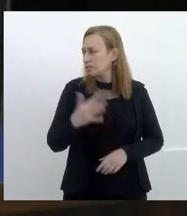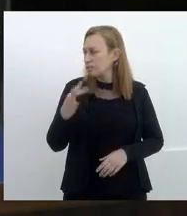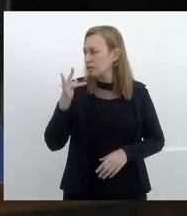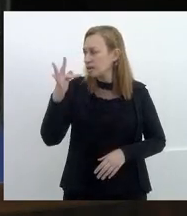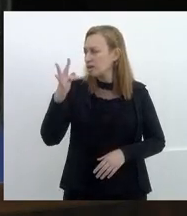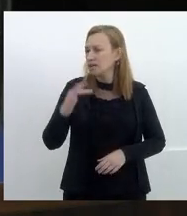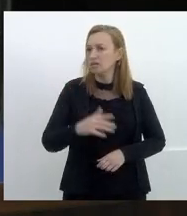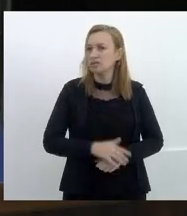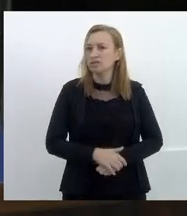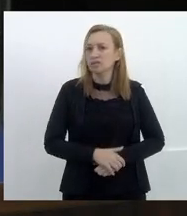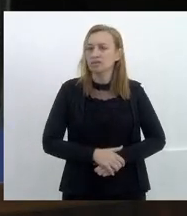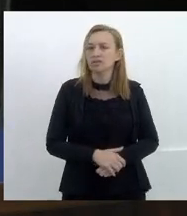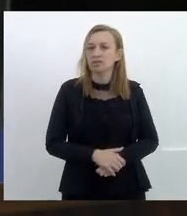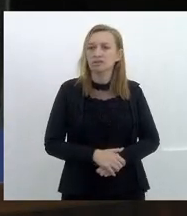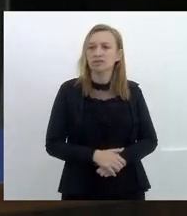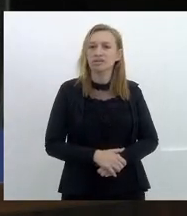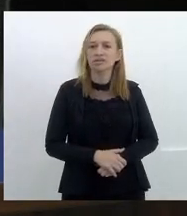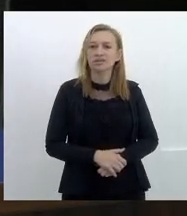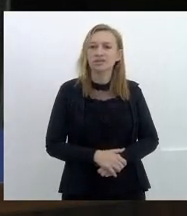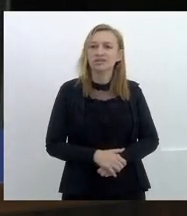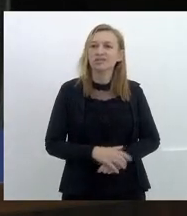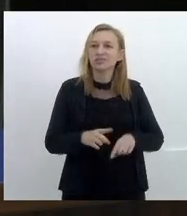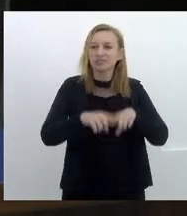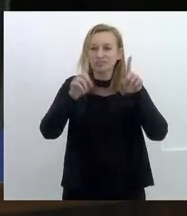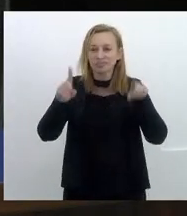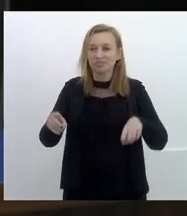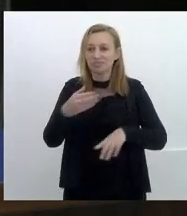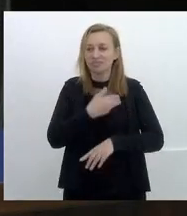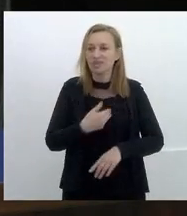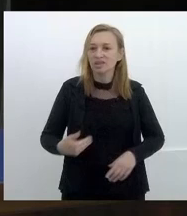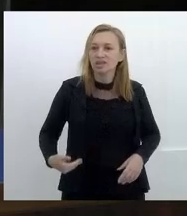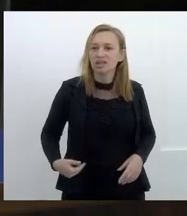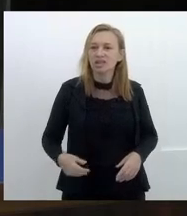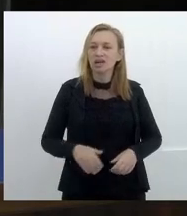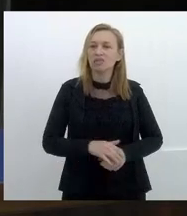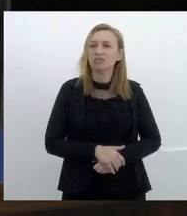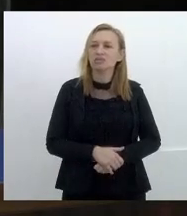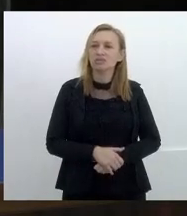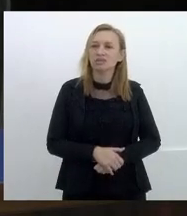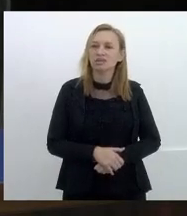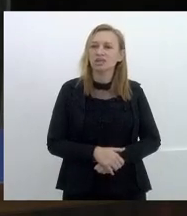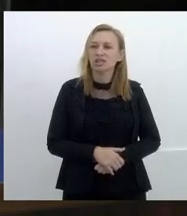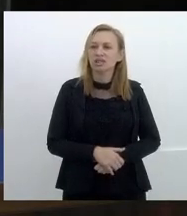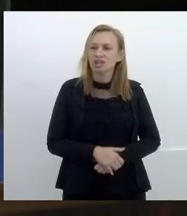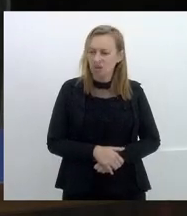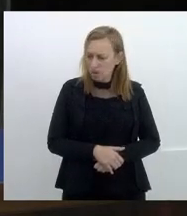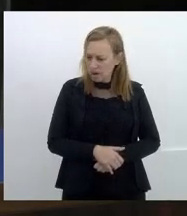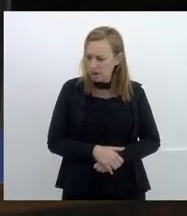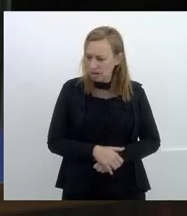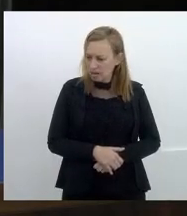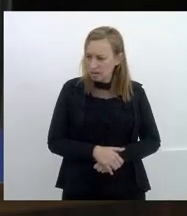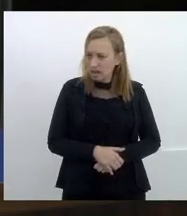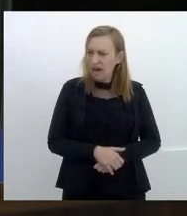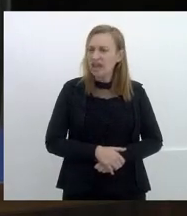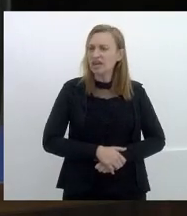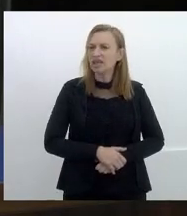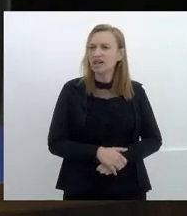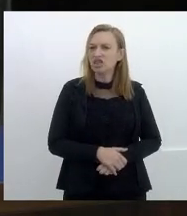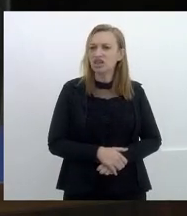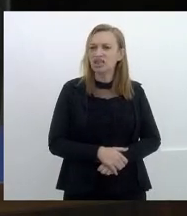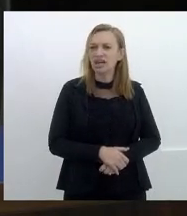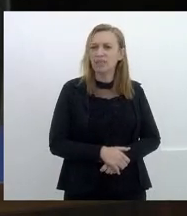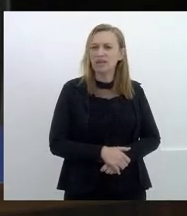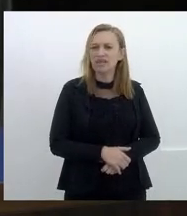breve os servidores públicos passaram desde 1998 por três grandes